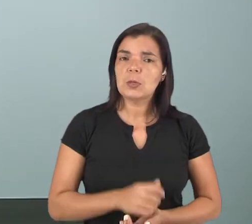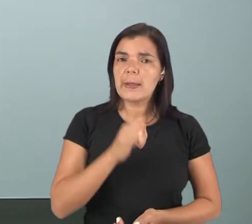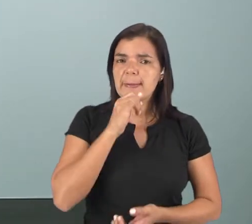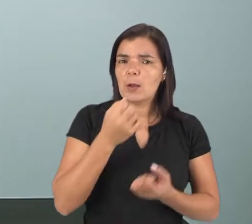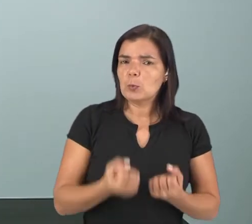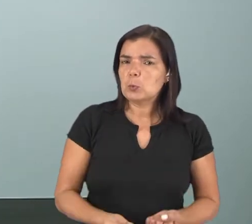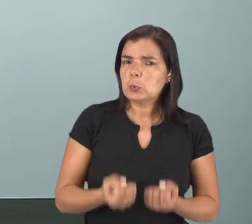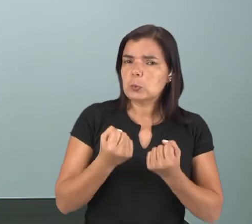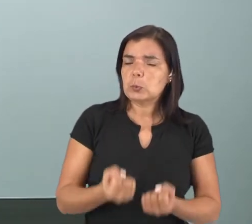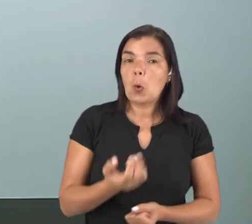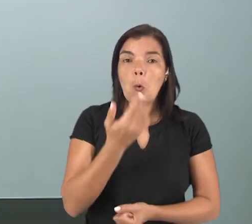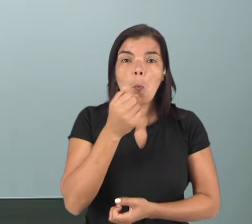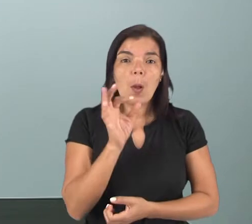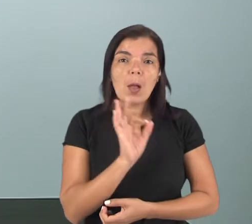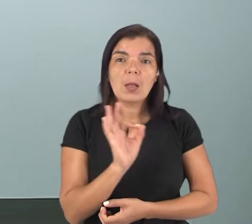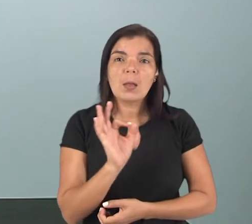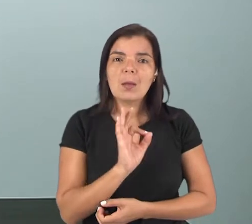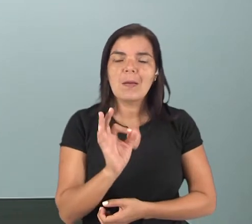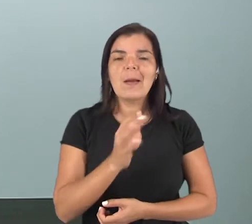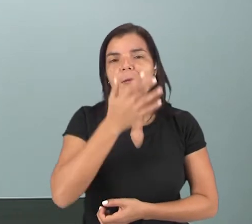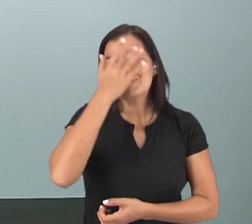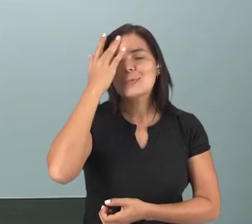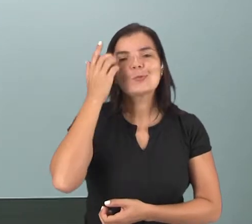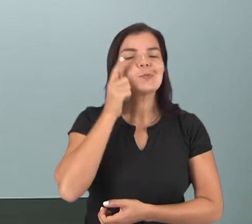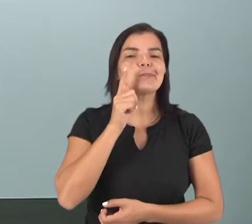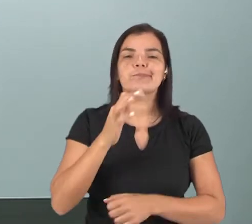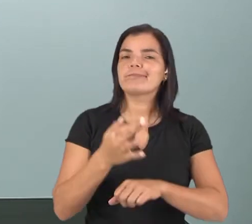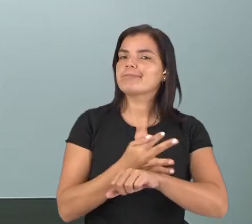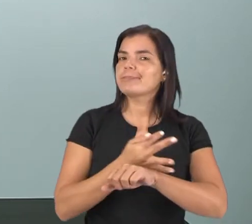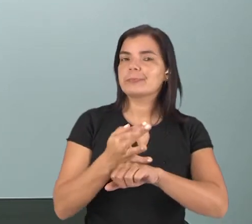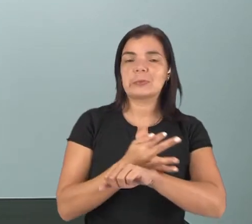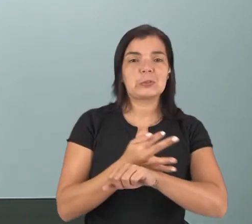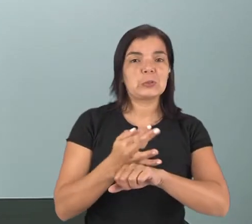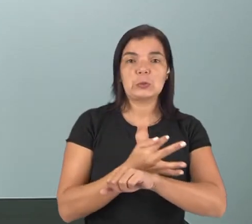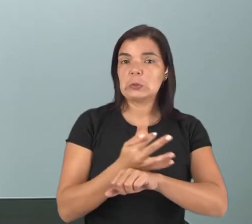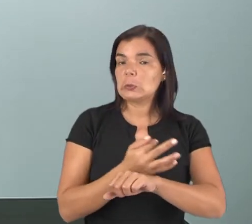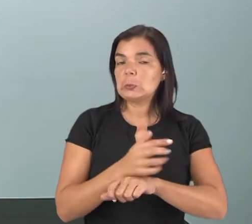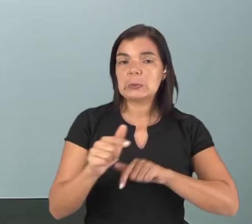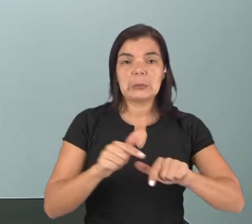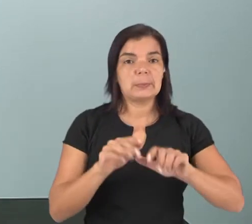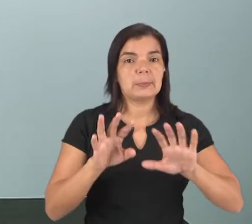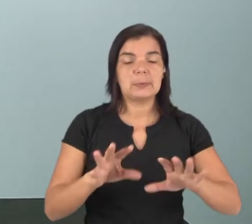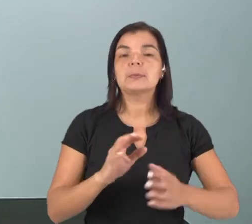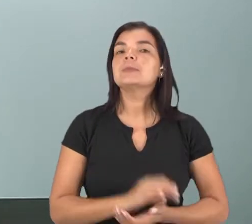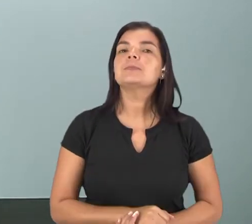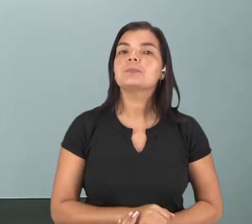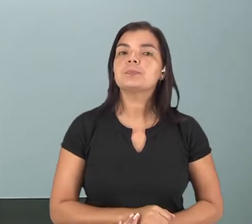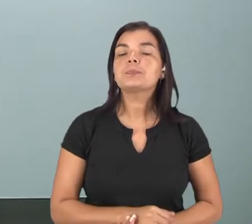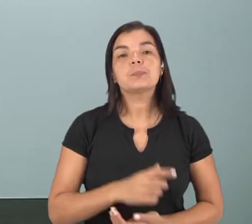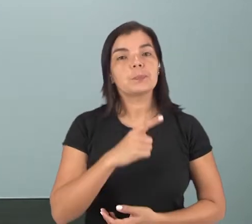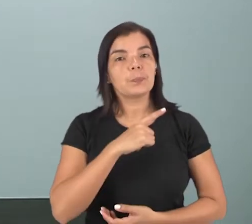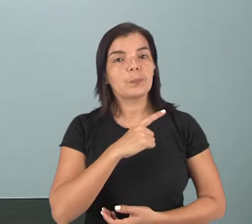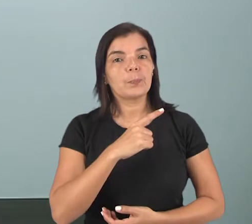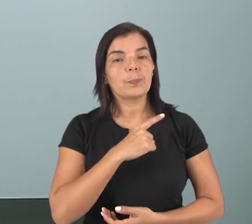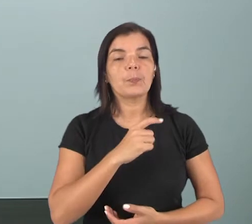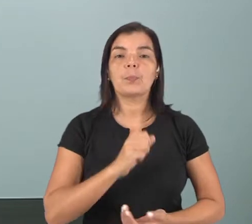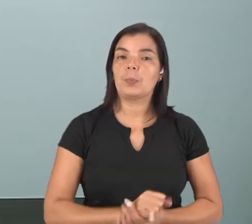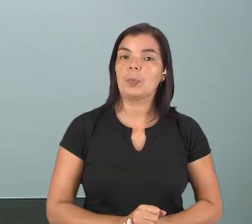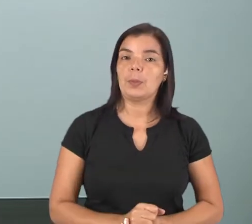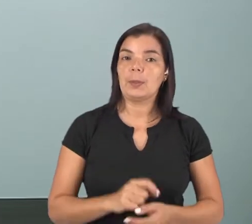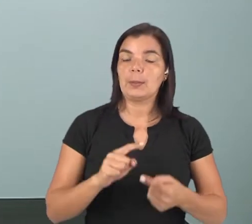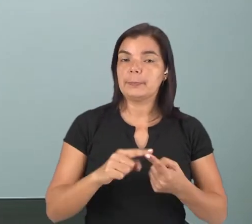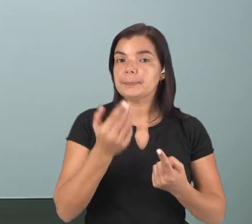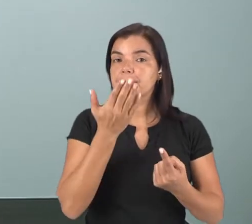no pesado sem se alimentar? Ninguém aguenta, ninguém consegue ficar muito tempo nesse tipo de trabalho. Aí tem o fator